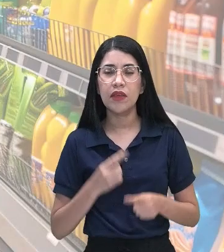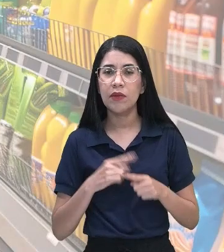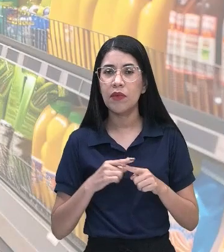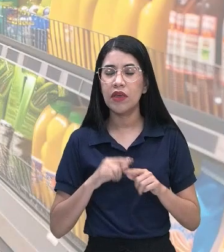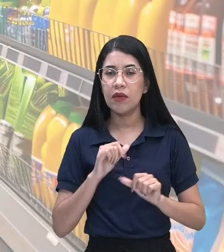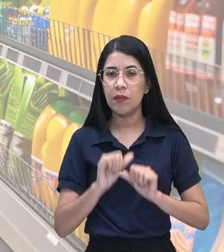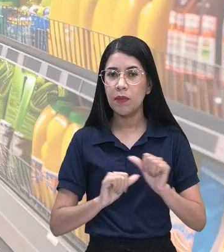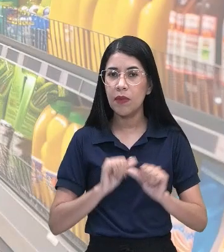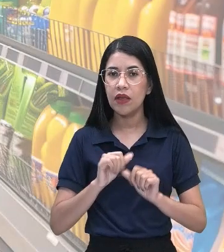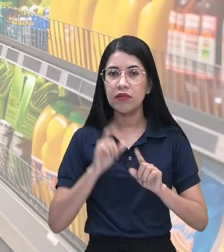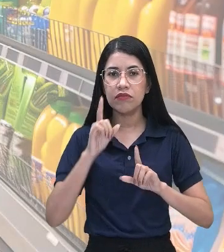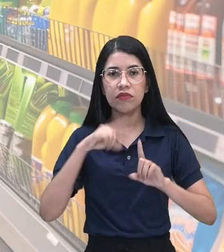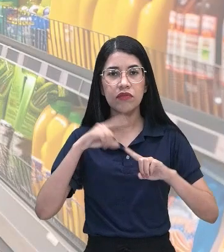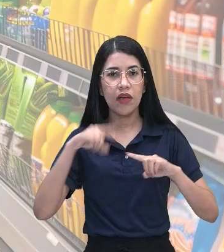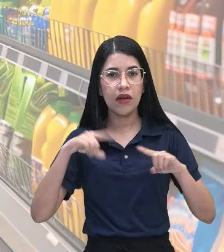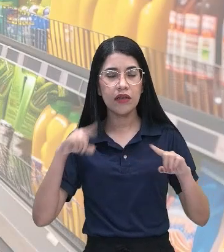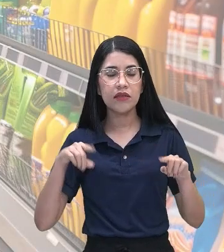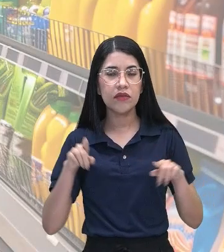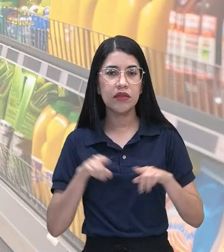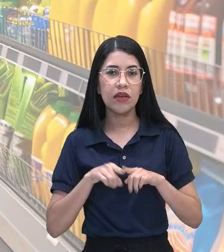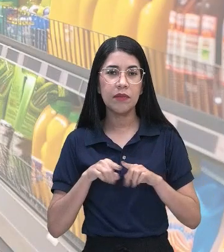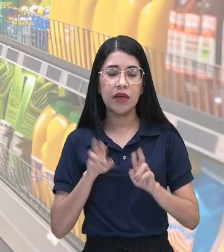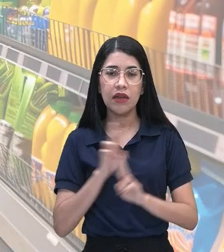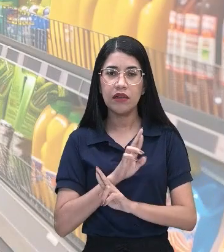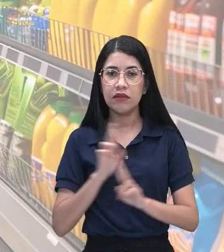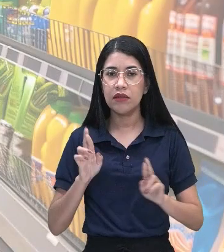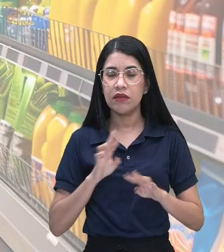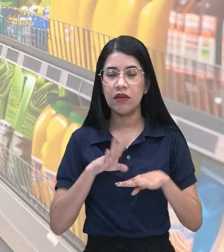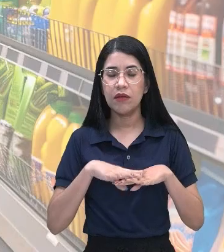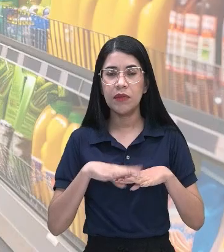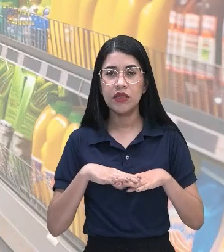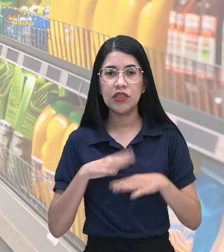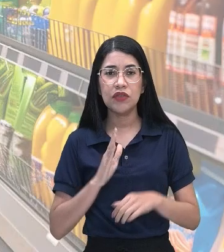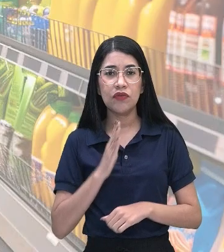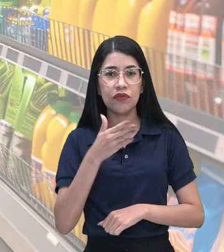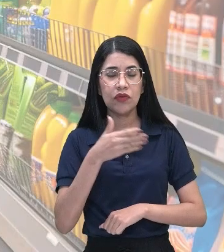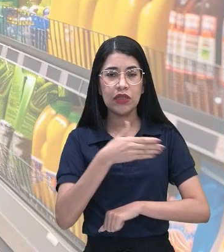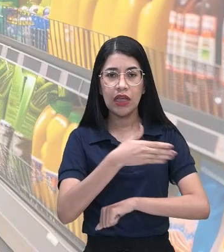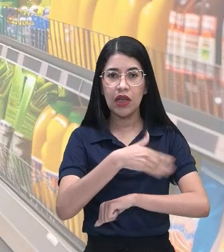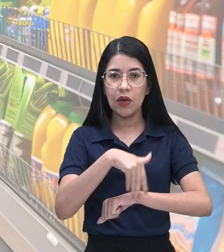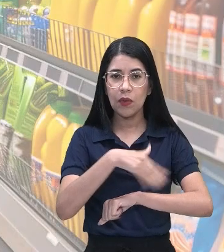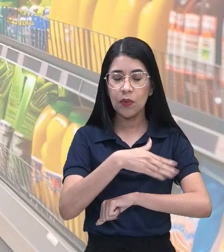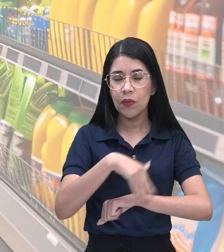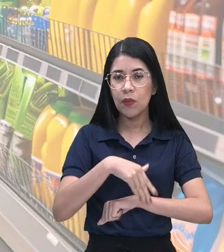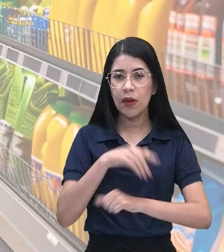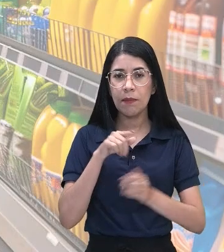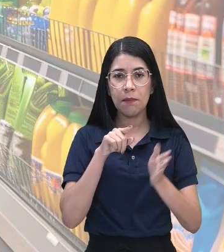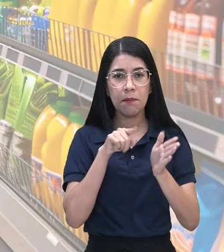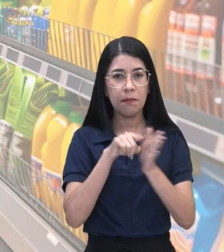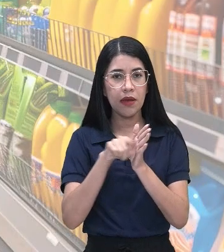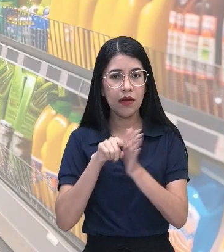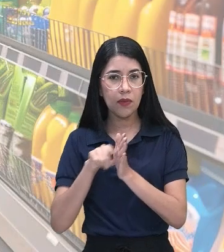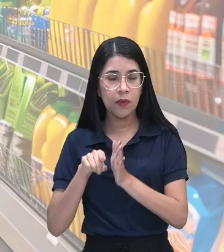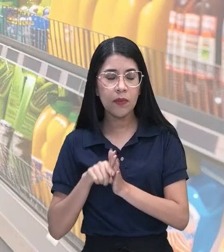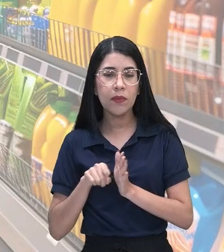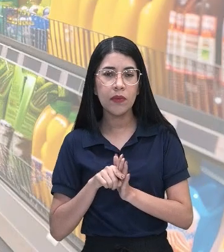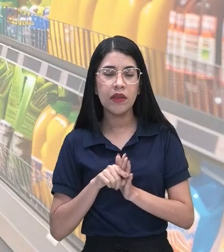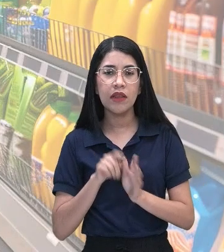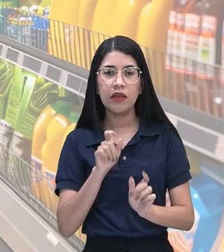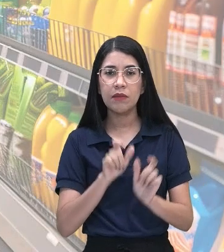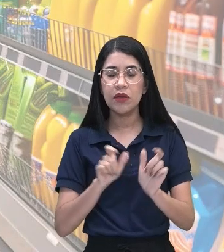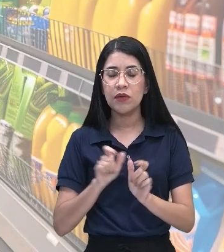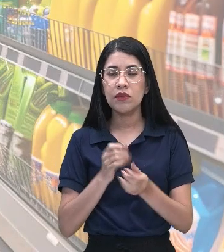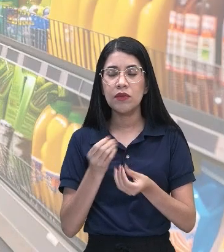preço dos alimentos com a matemática, nós fomos à rua, né? Nós fomos aqui buscar como